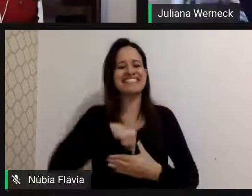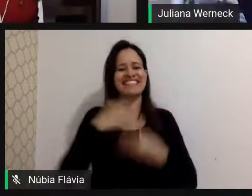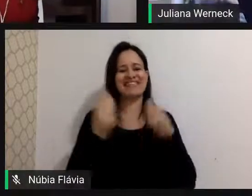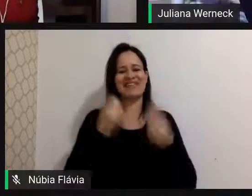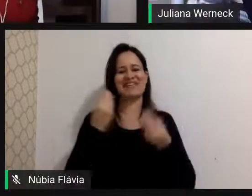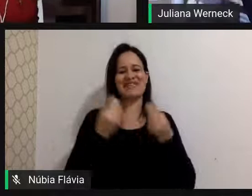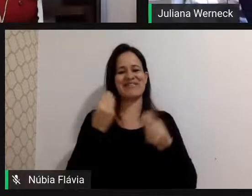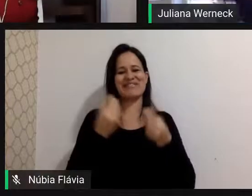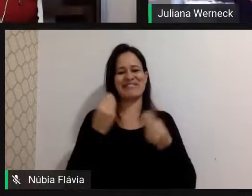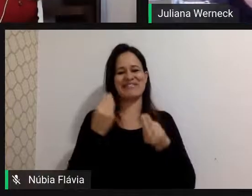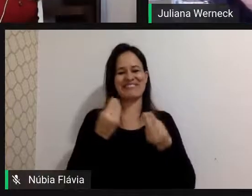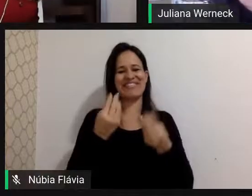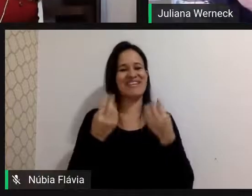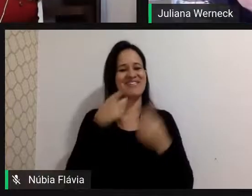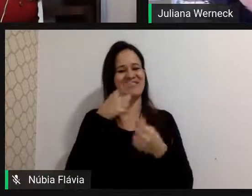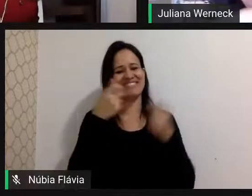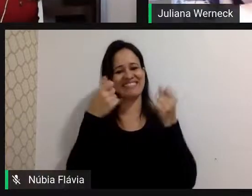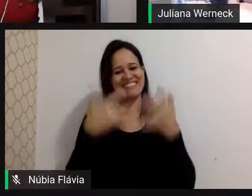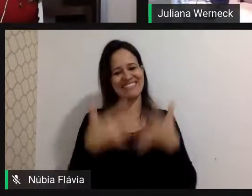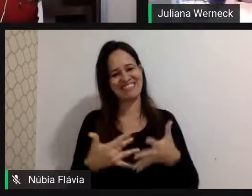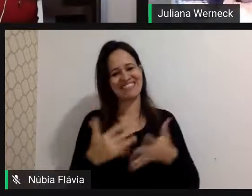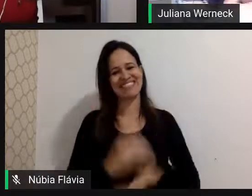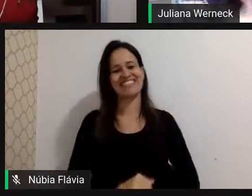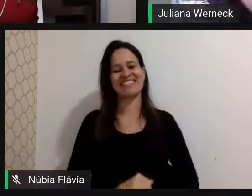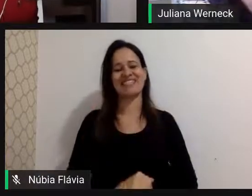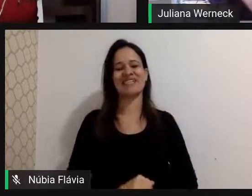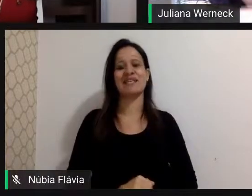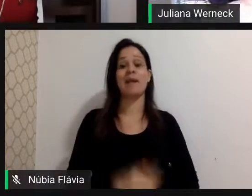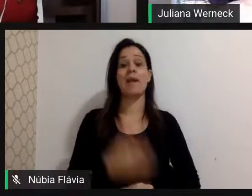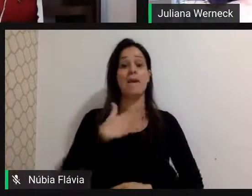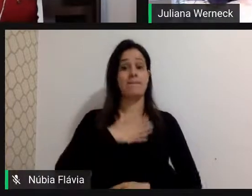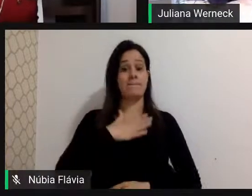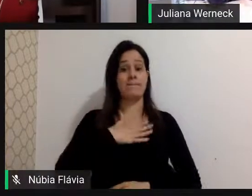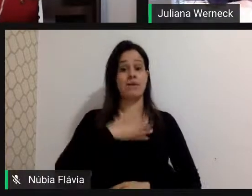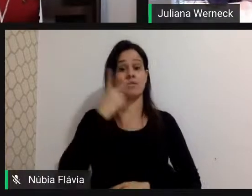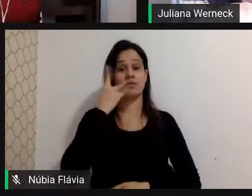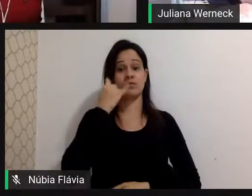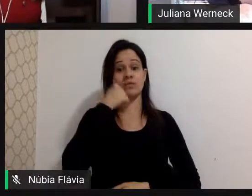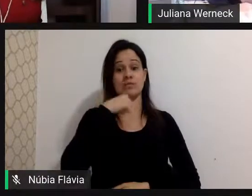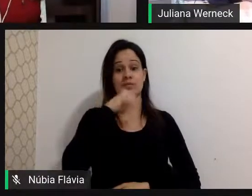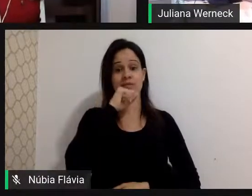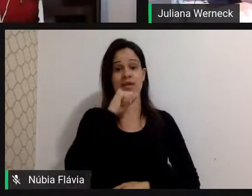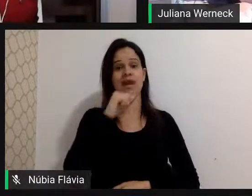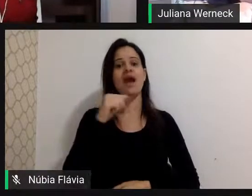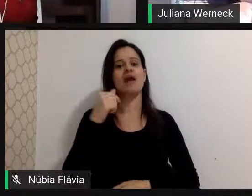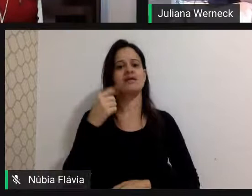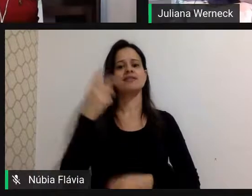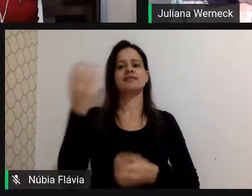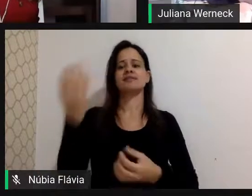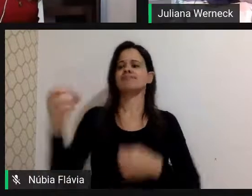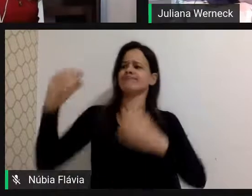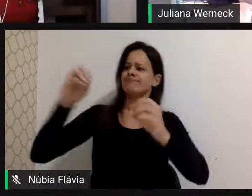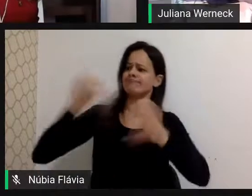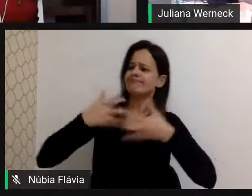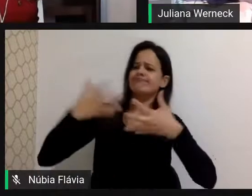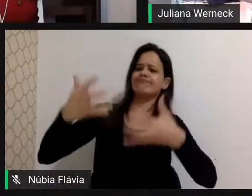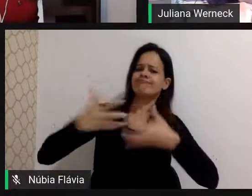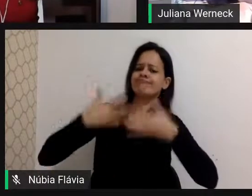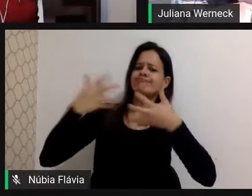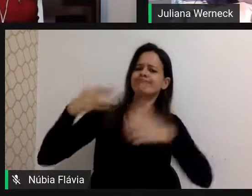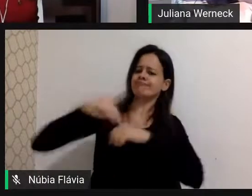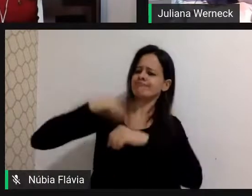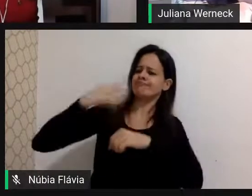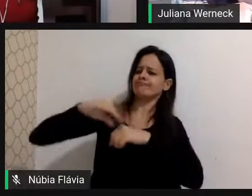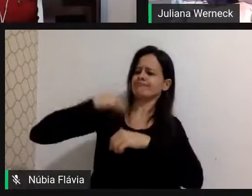Então, eu falo que, assim, os meus pais formaram muito a minha personalidade, quem eu sou